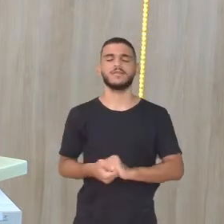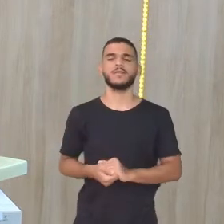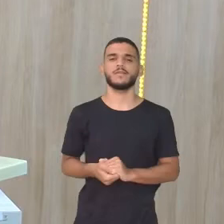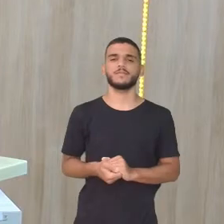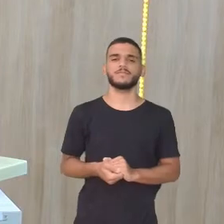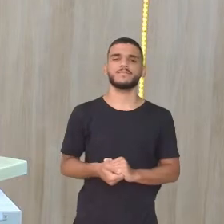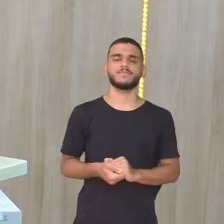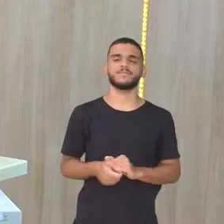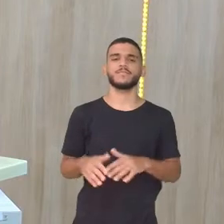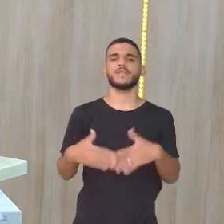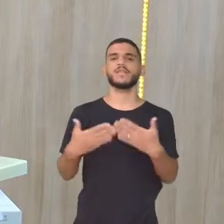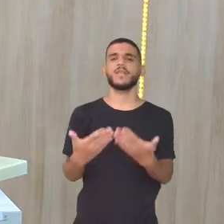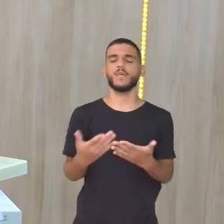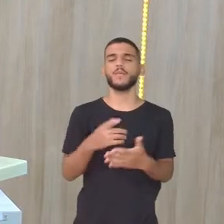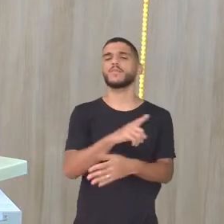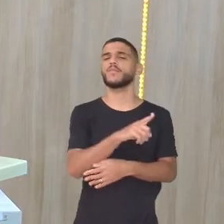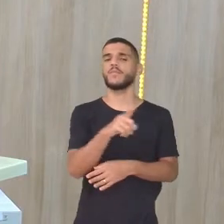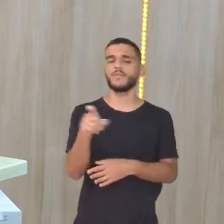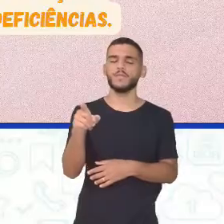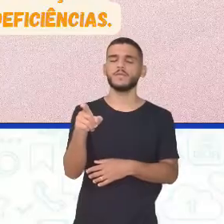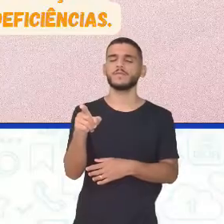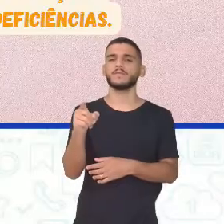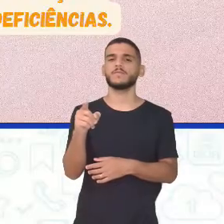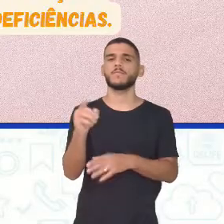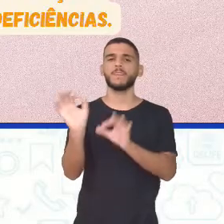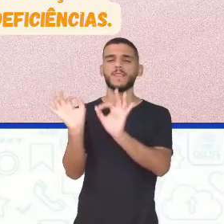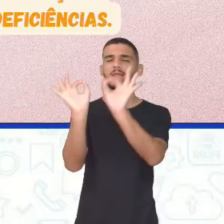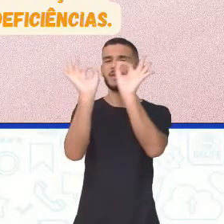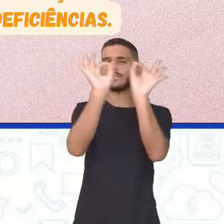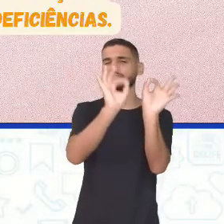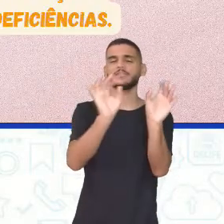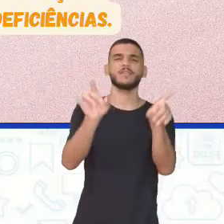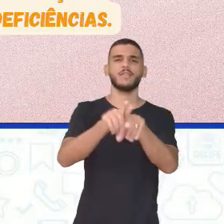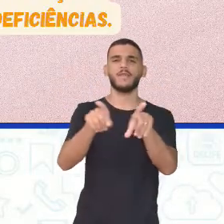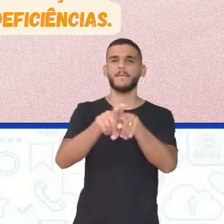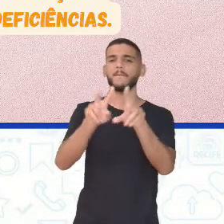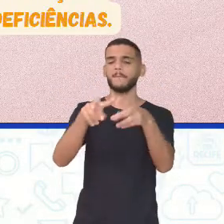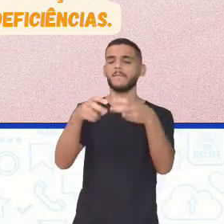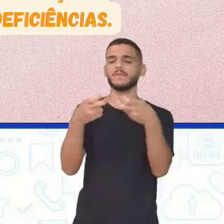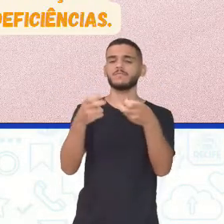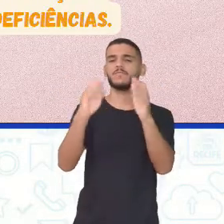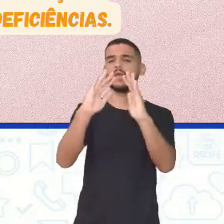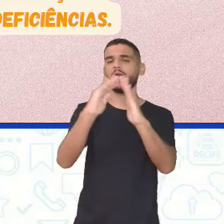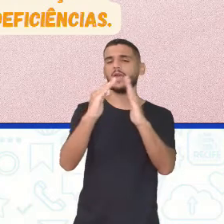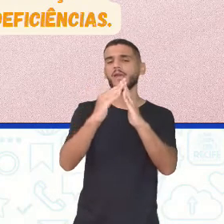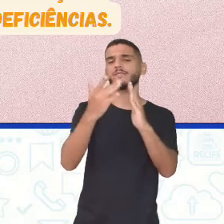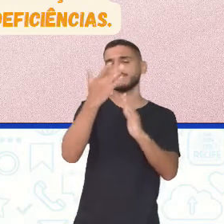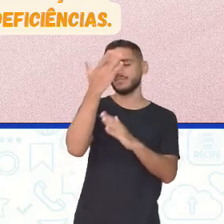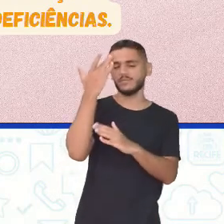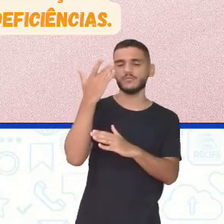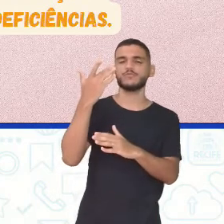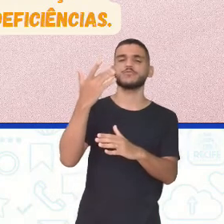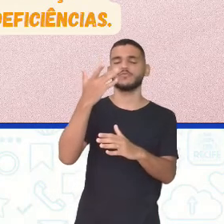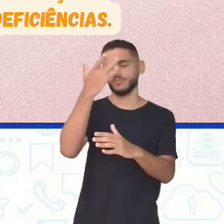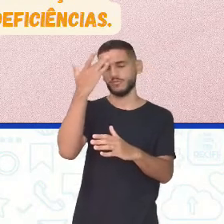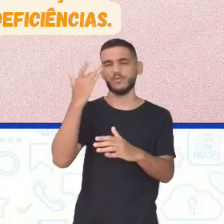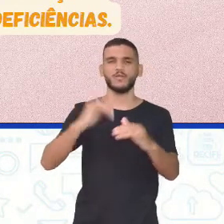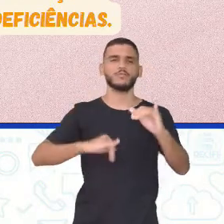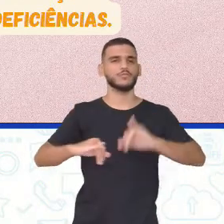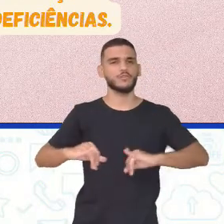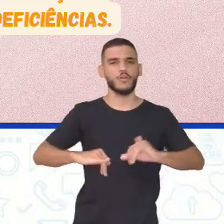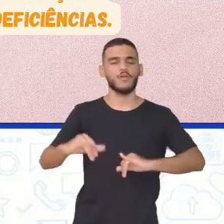diante de assistir, não é, alguma cena desse, depois que tiver só com a pessoa que você acha que foi